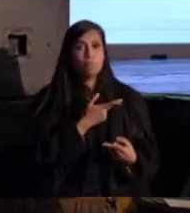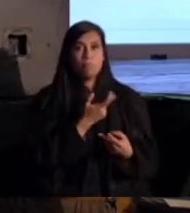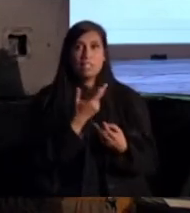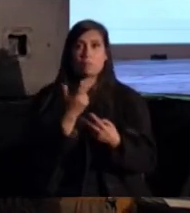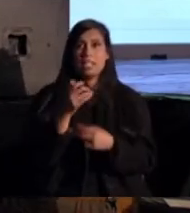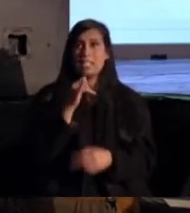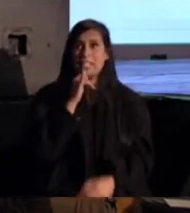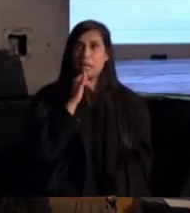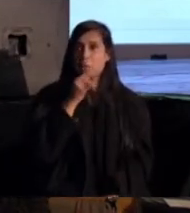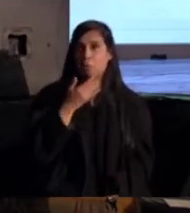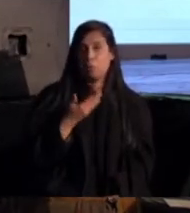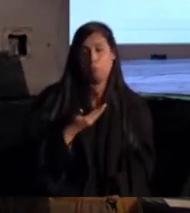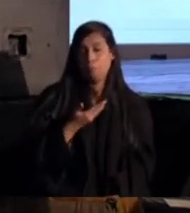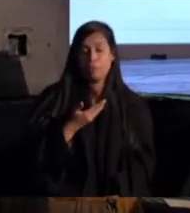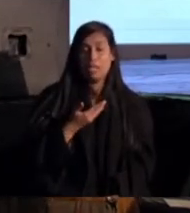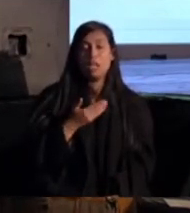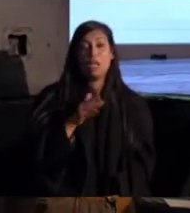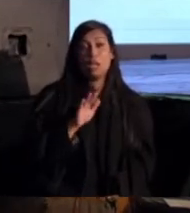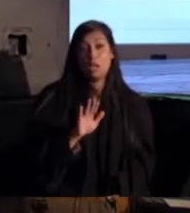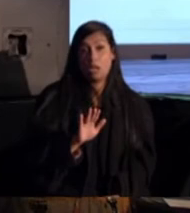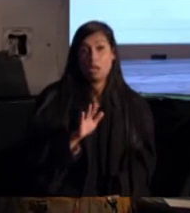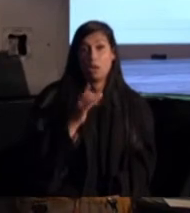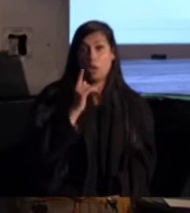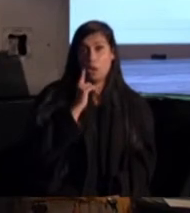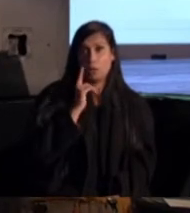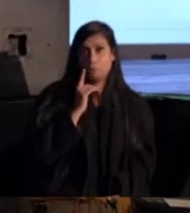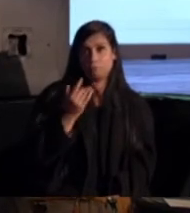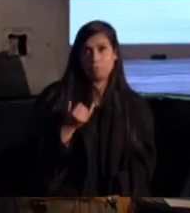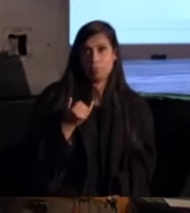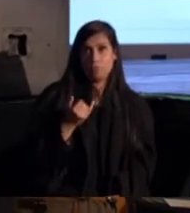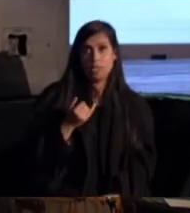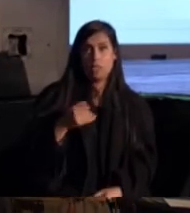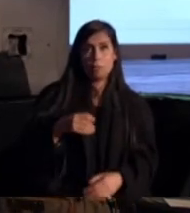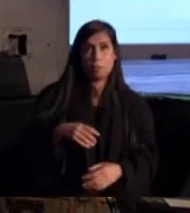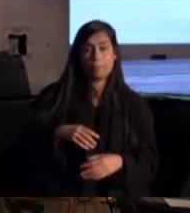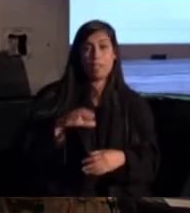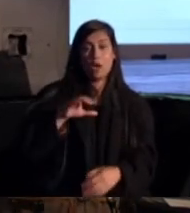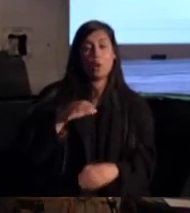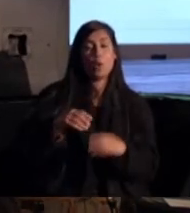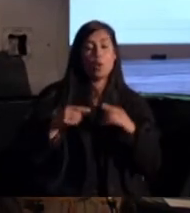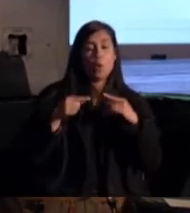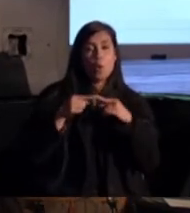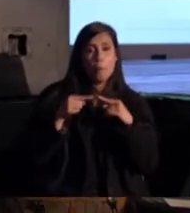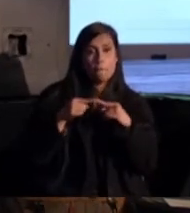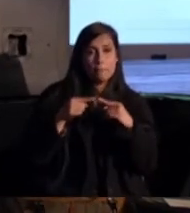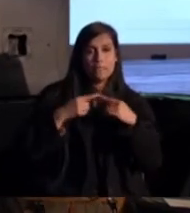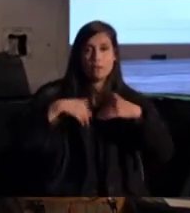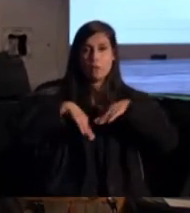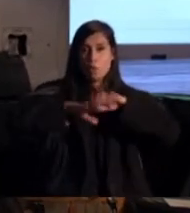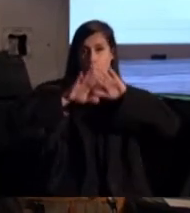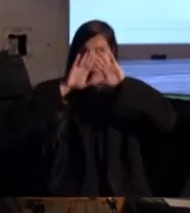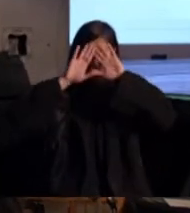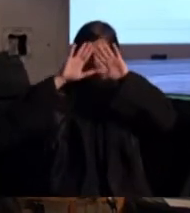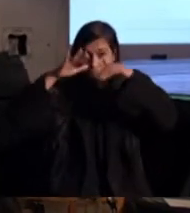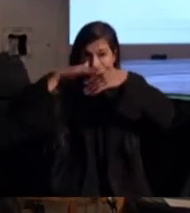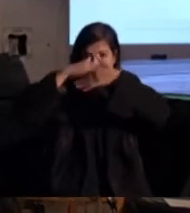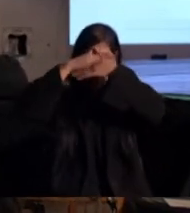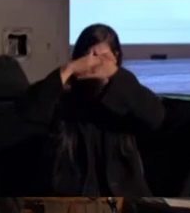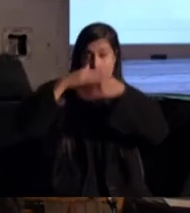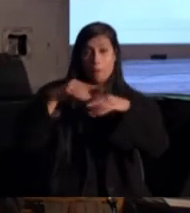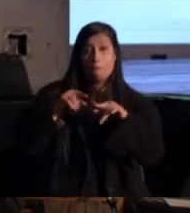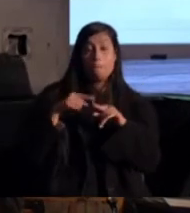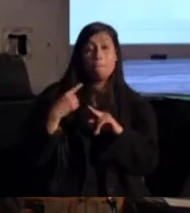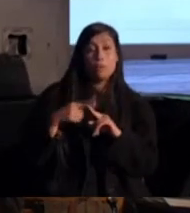de cozinha, uma formulação do gastrônomo e filósofo Orúmila. Ou seja, a gente se relaciona com o